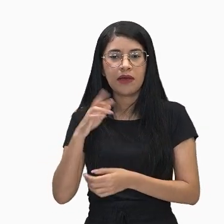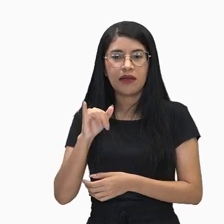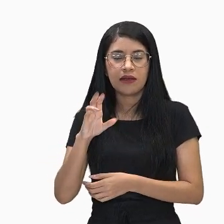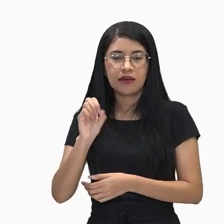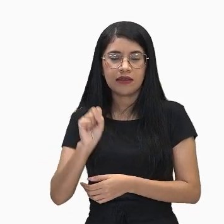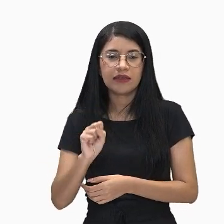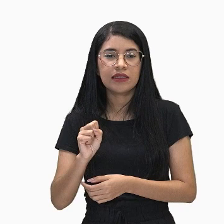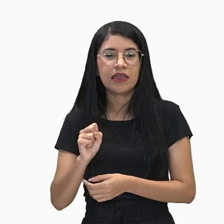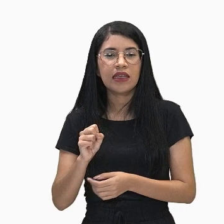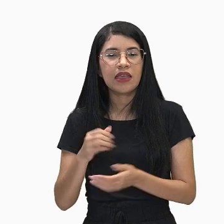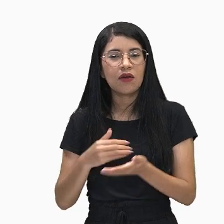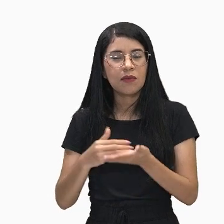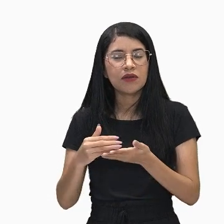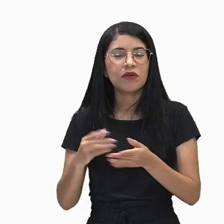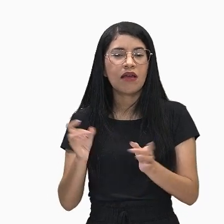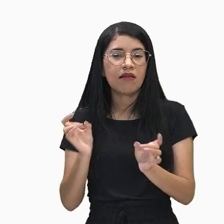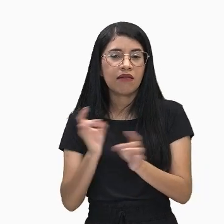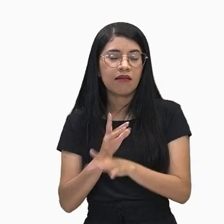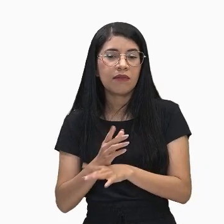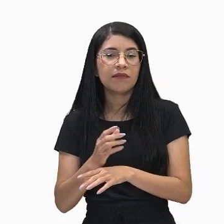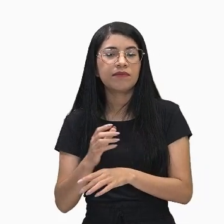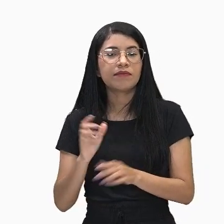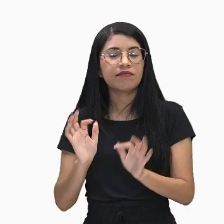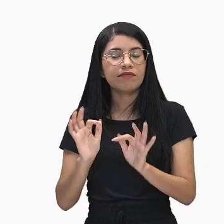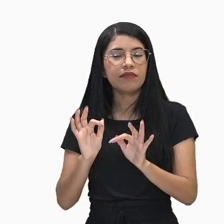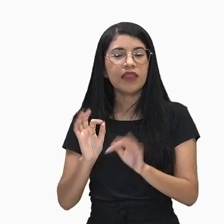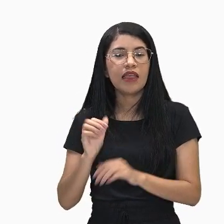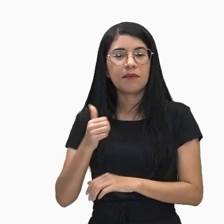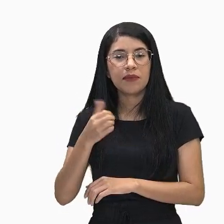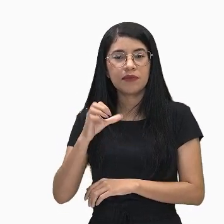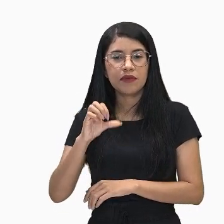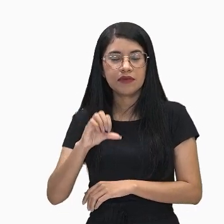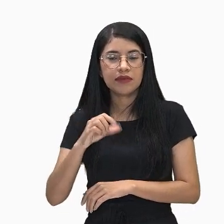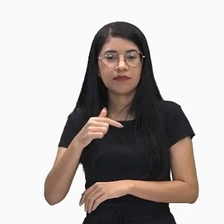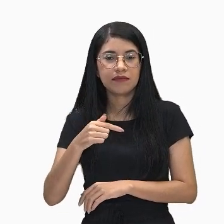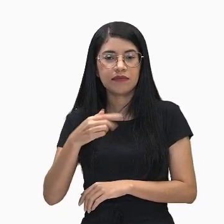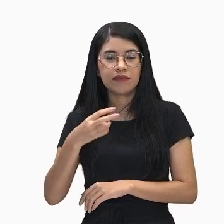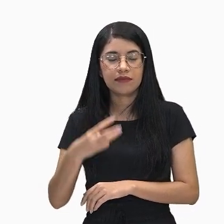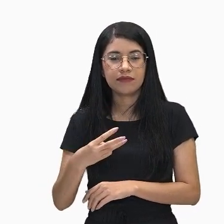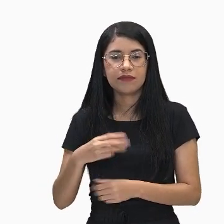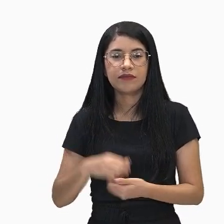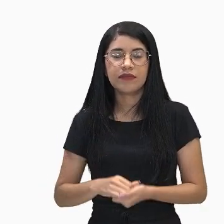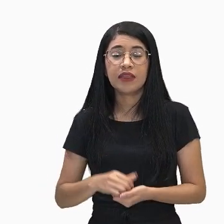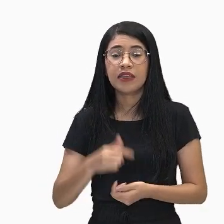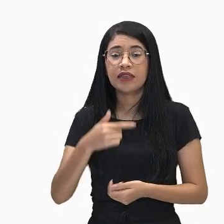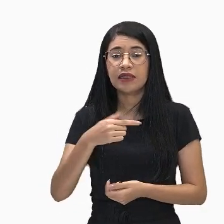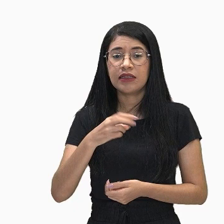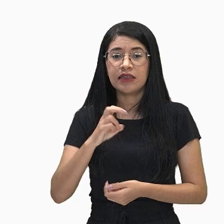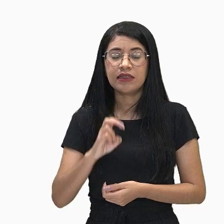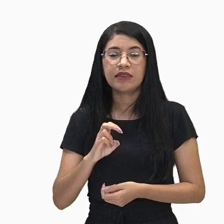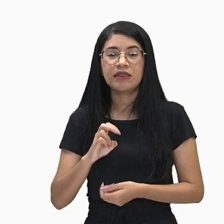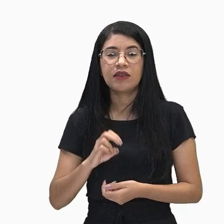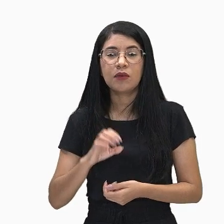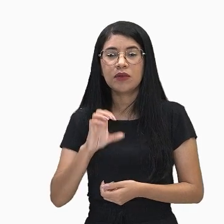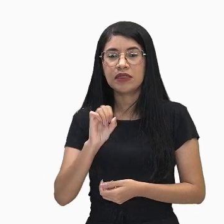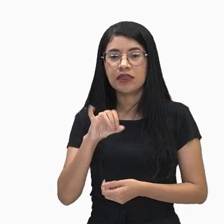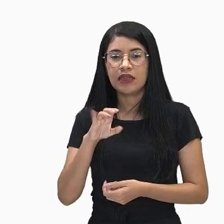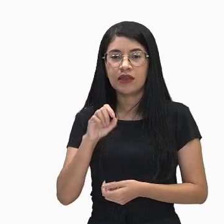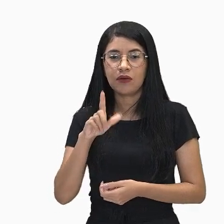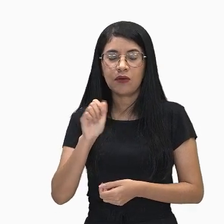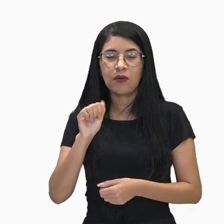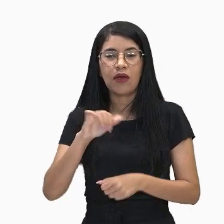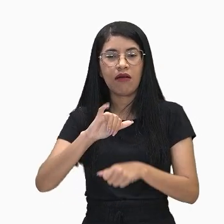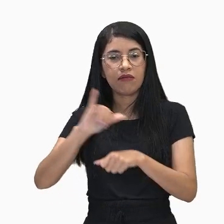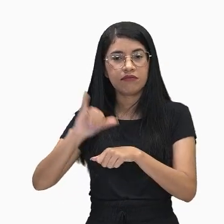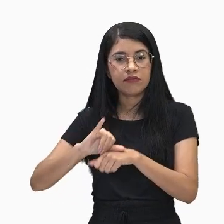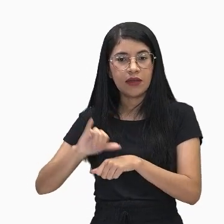no campo de batalha. E isso estava levando, prestem atenção, a opinião pública a